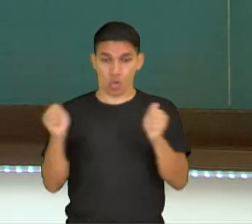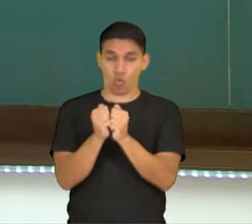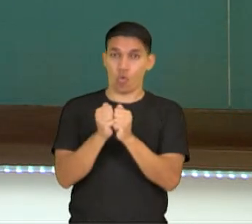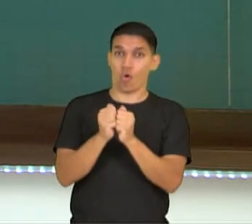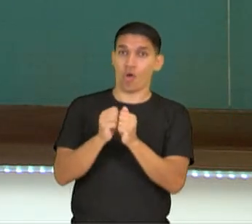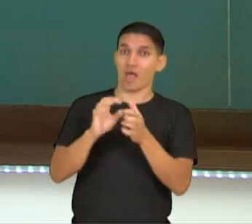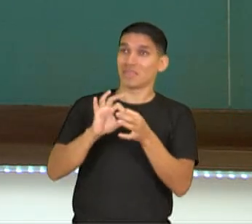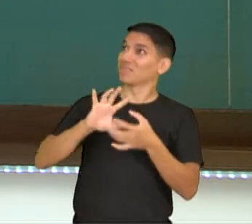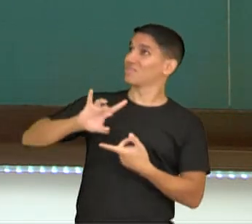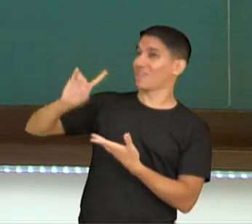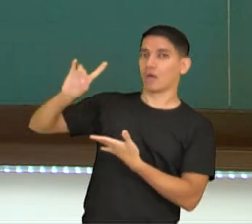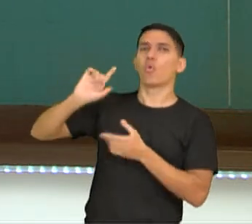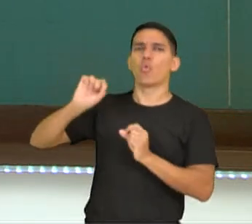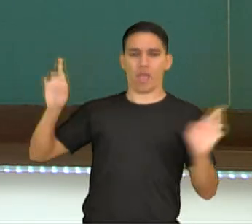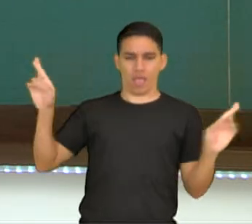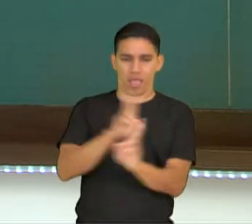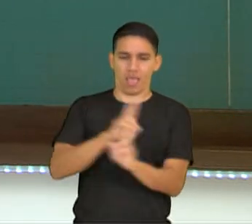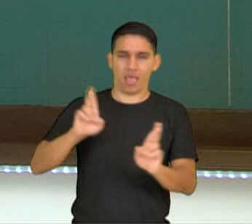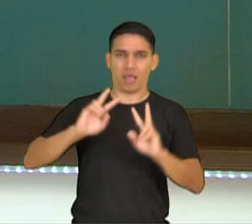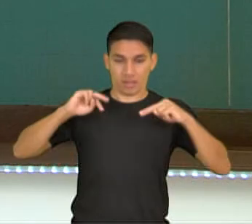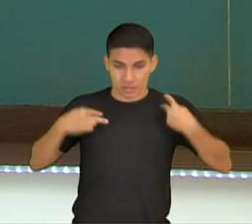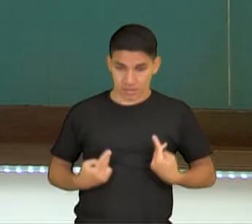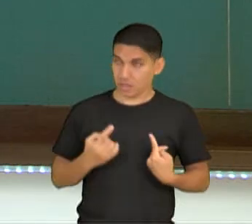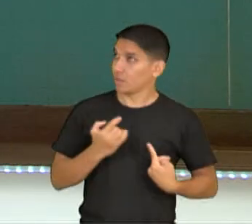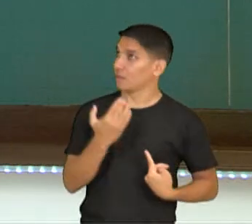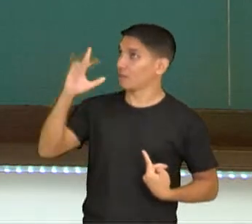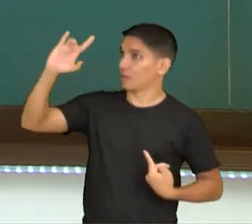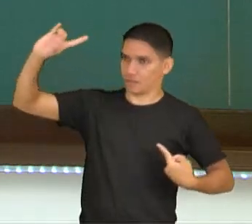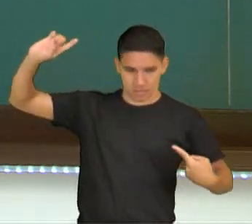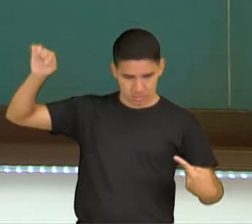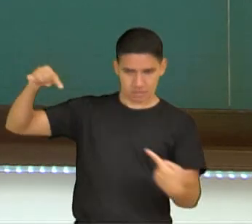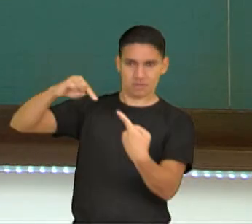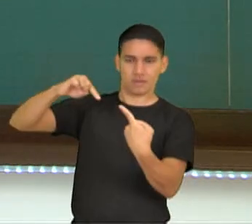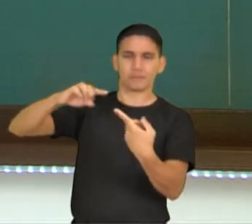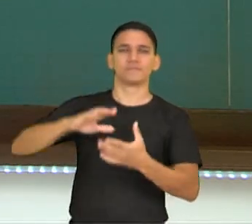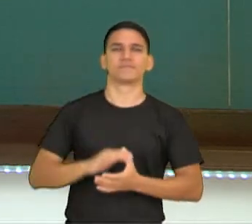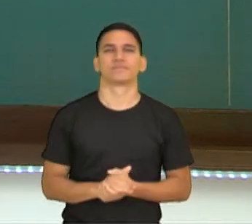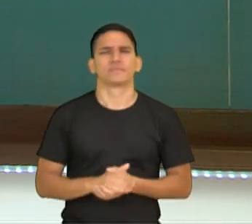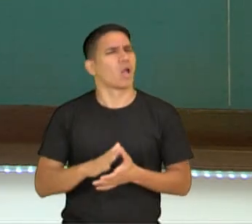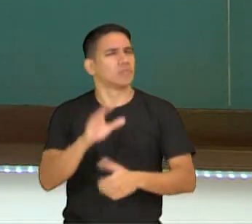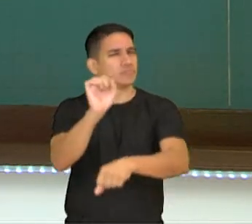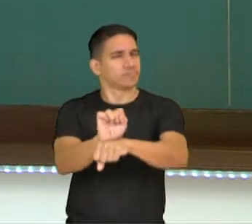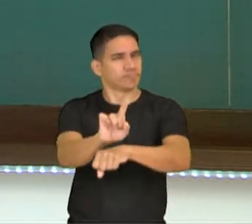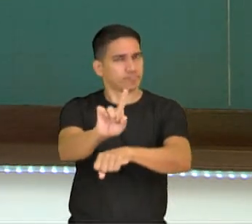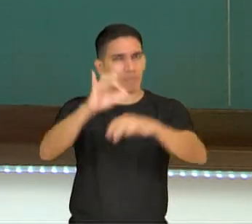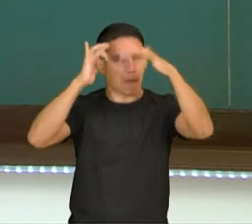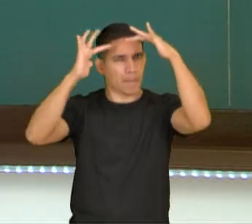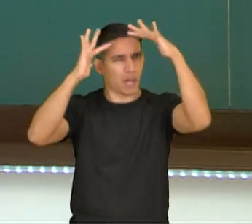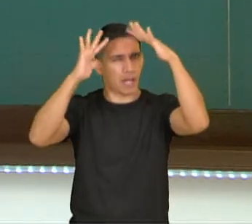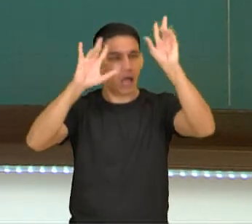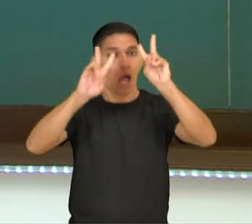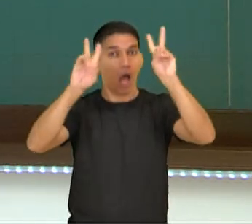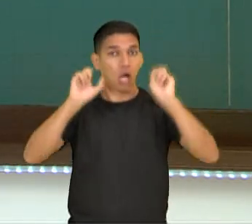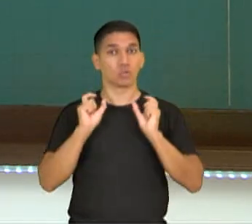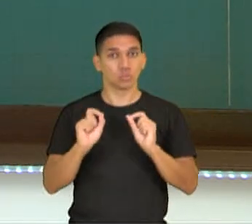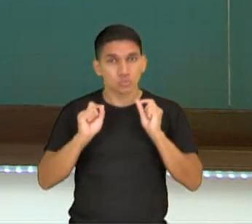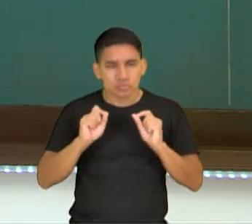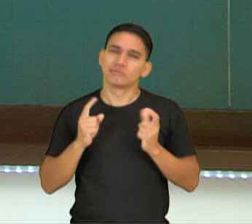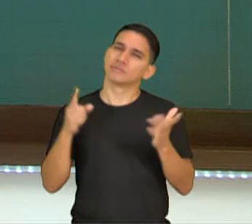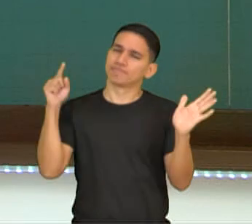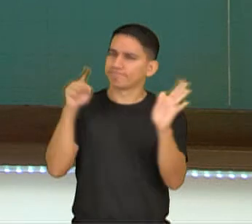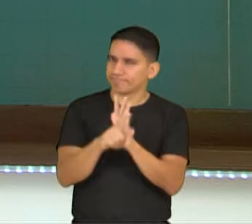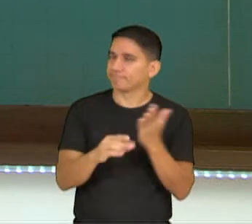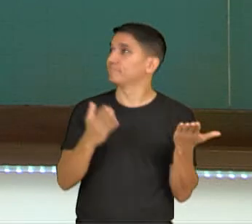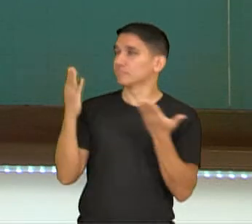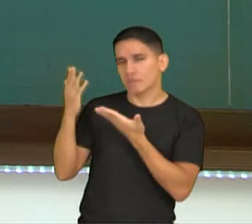essa relação entre o ser humano e o transcendente. Então vamos parar um pouquinho. vamos refletir sobre uma questão para que a gente